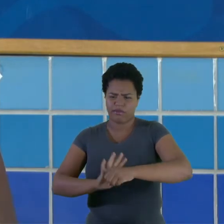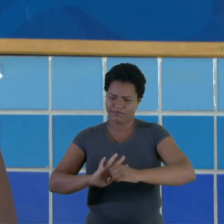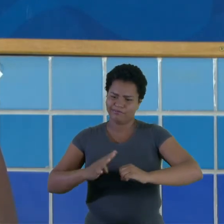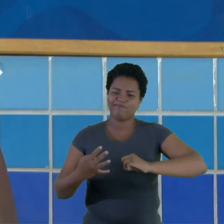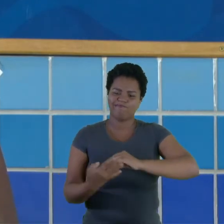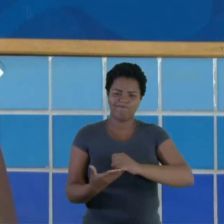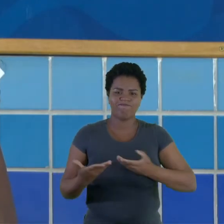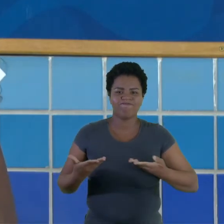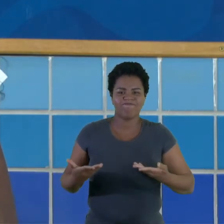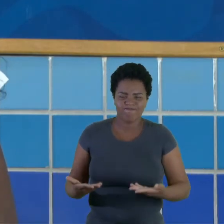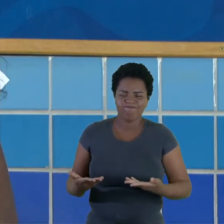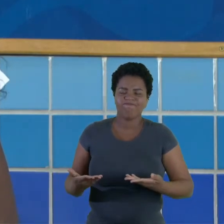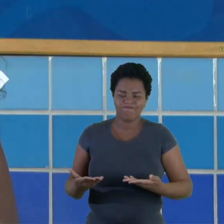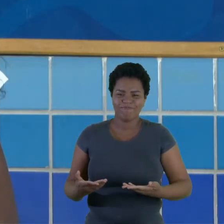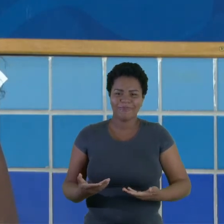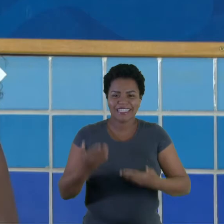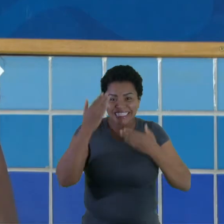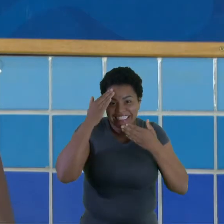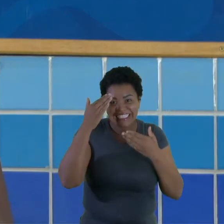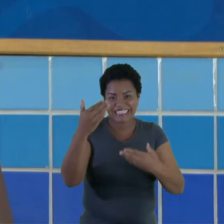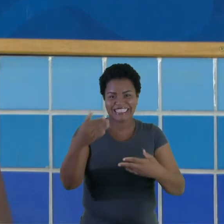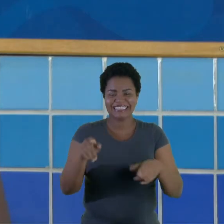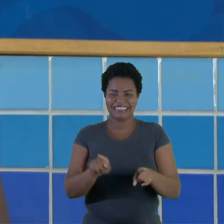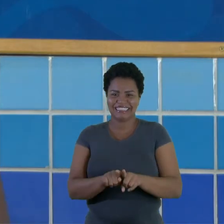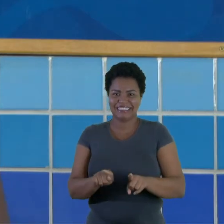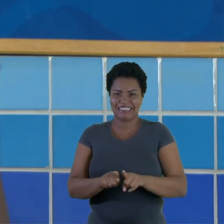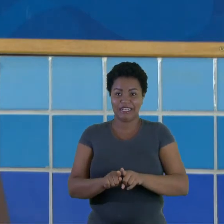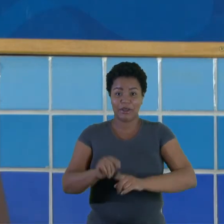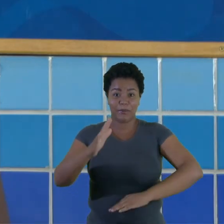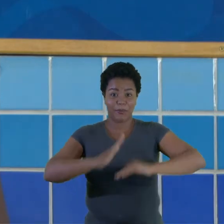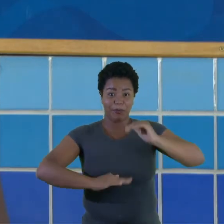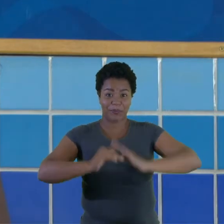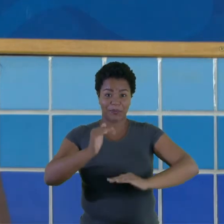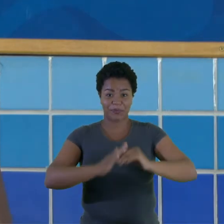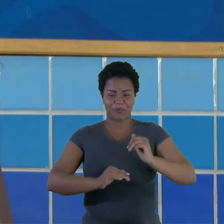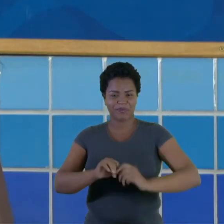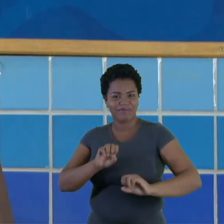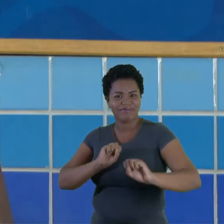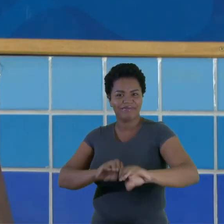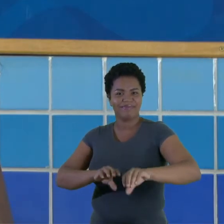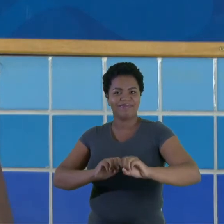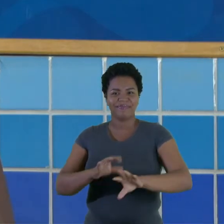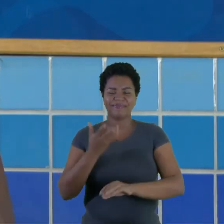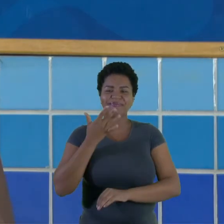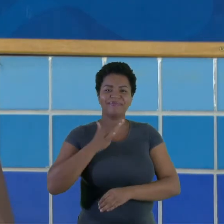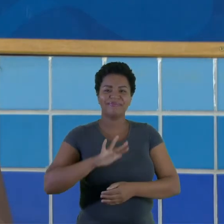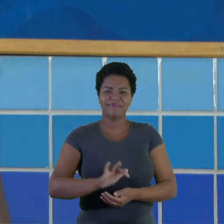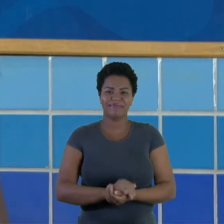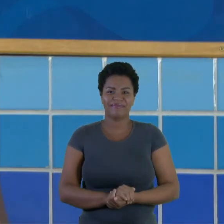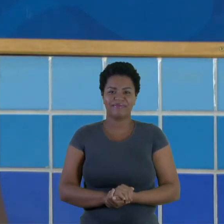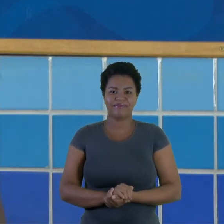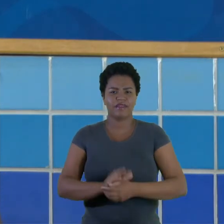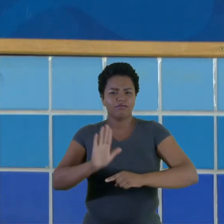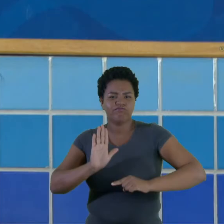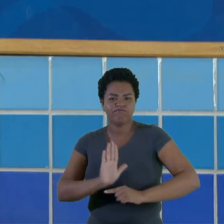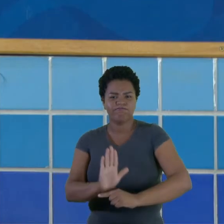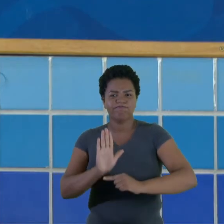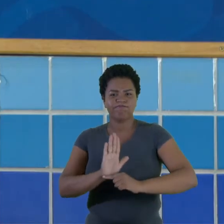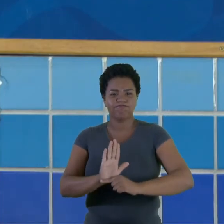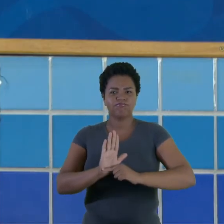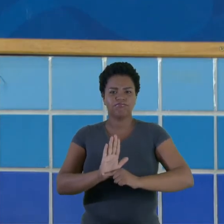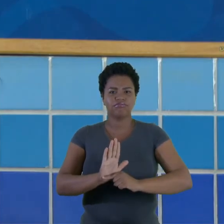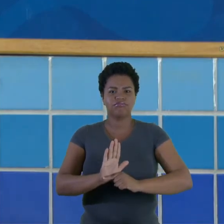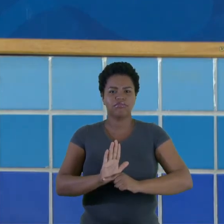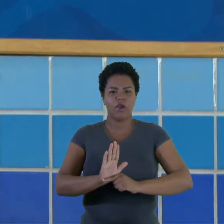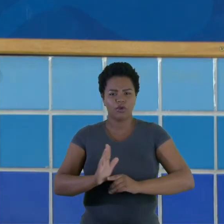pandemia agradecer também aos profissionais da educação infantil que contribuíram